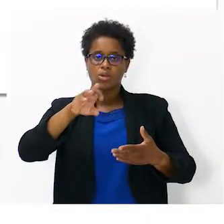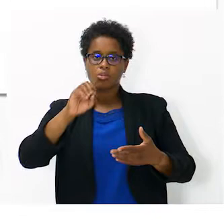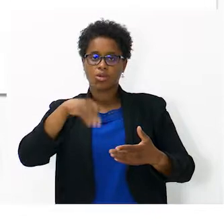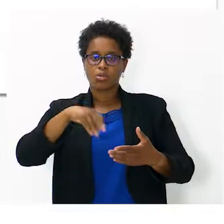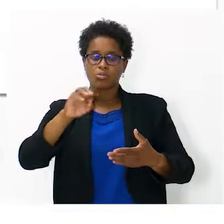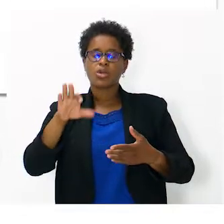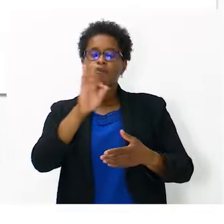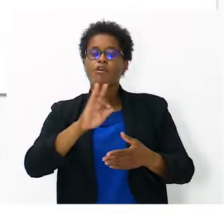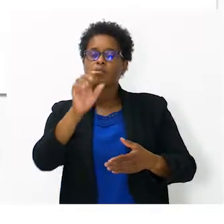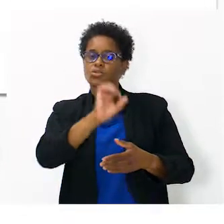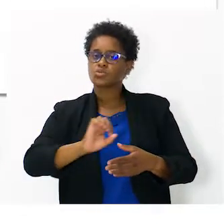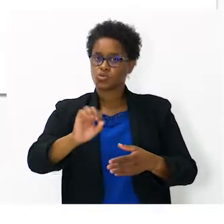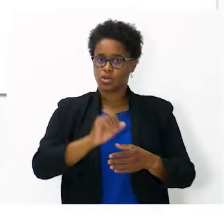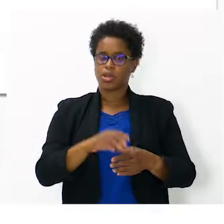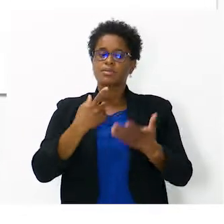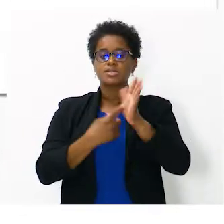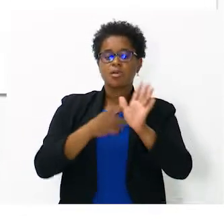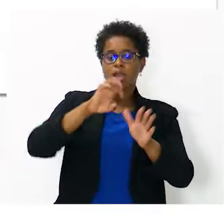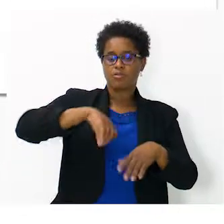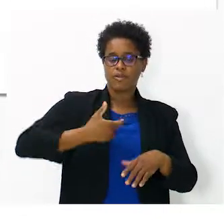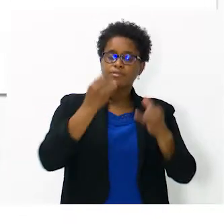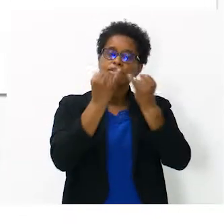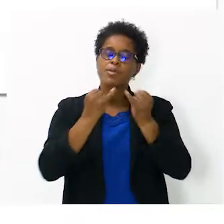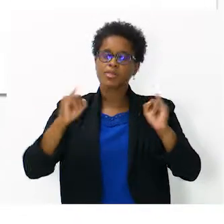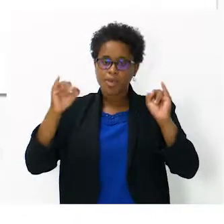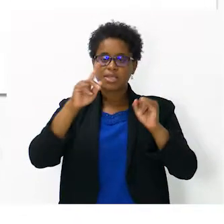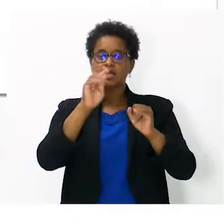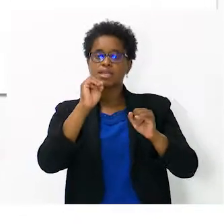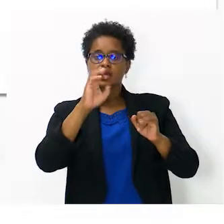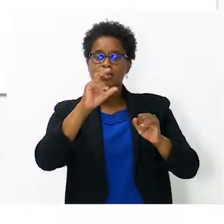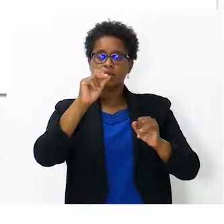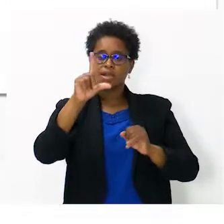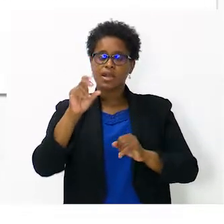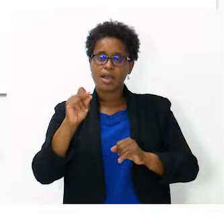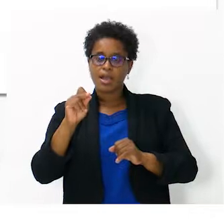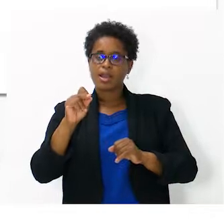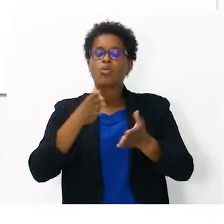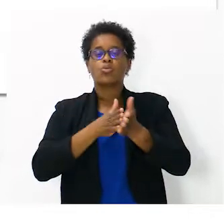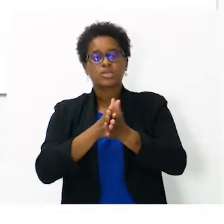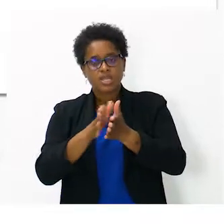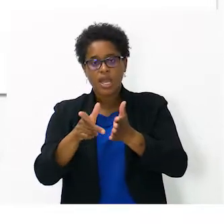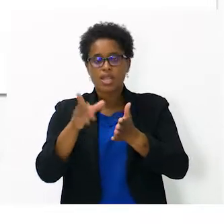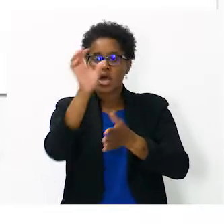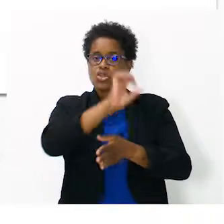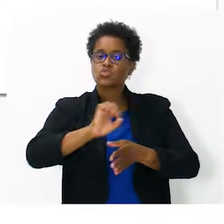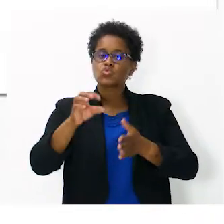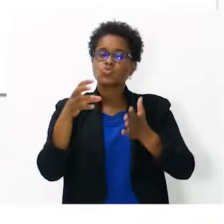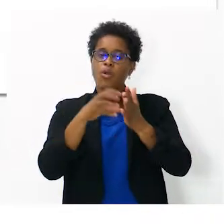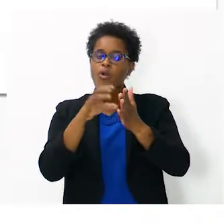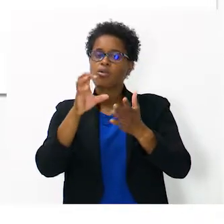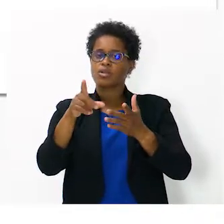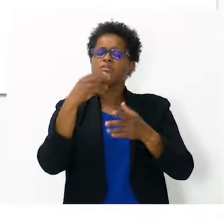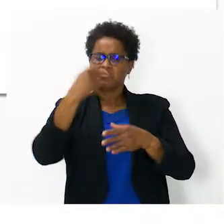sua forma. Por exemplo, Cabo Verde, independentemente da escala utilizada, a sua